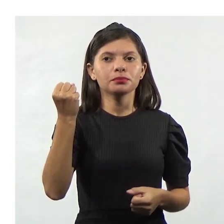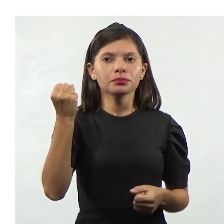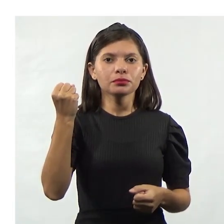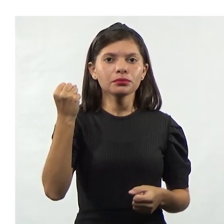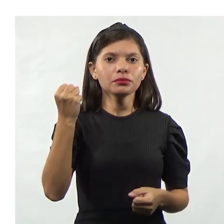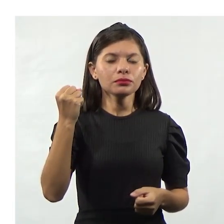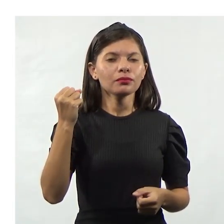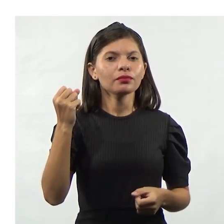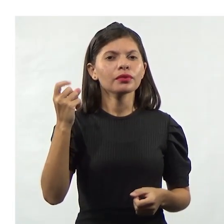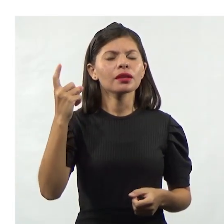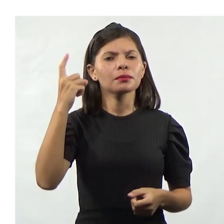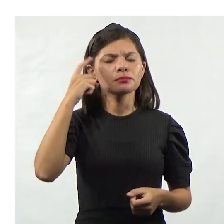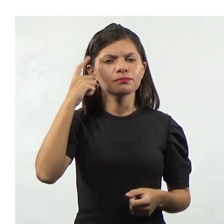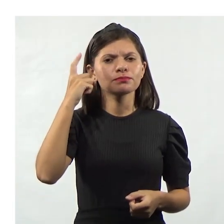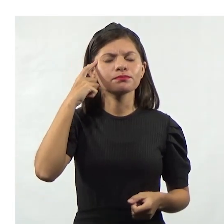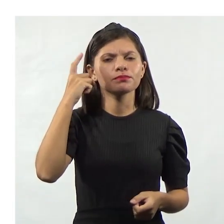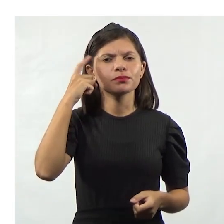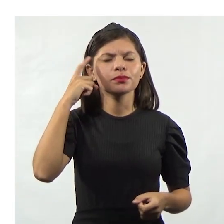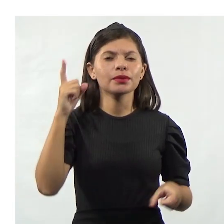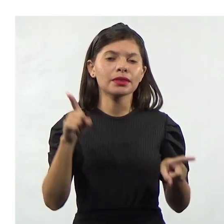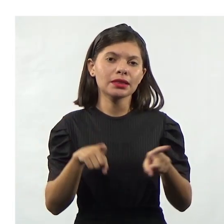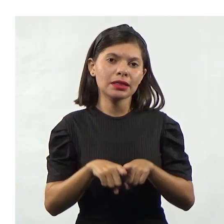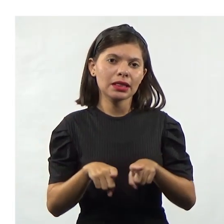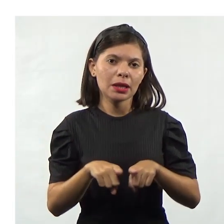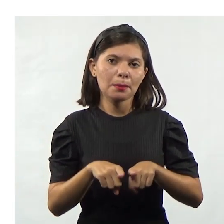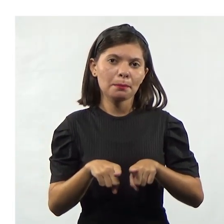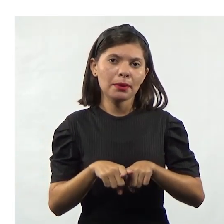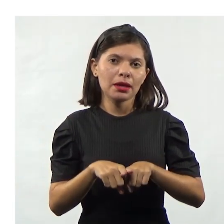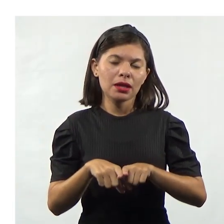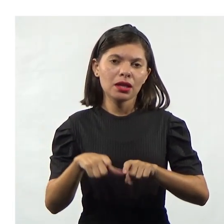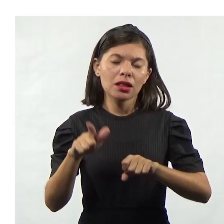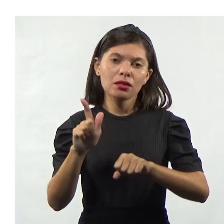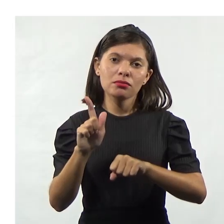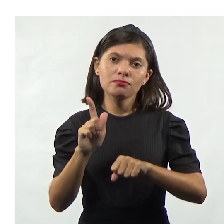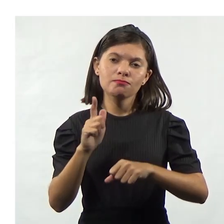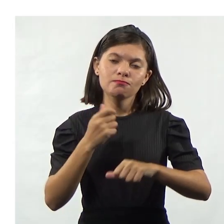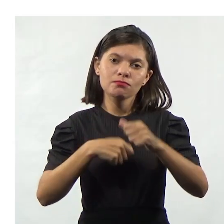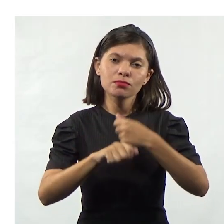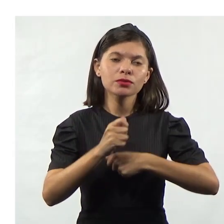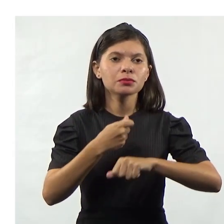né? E pensar também, gente, no